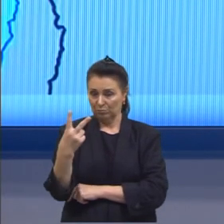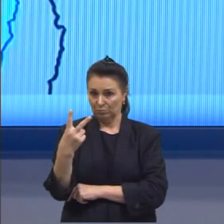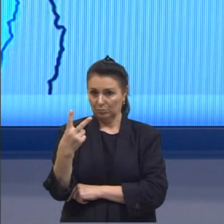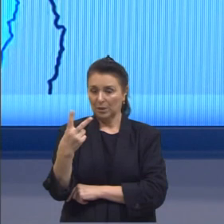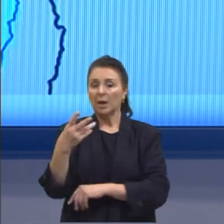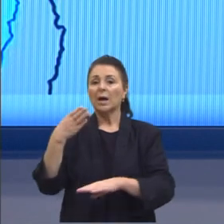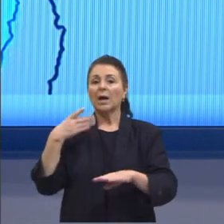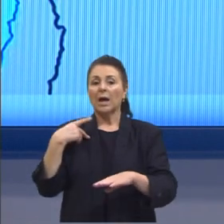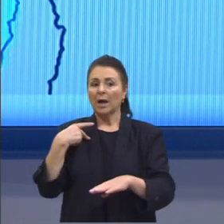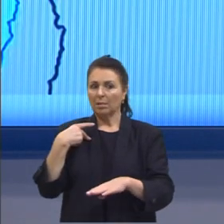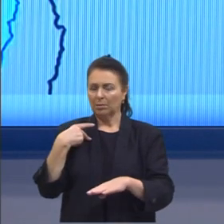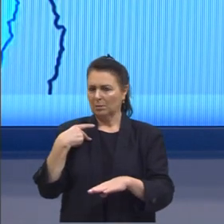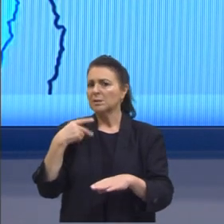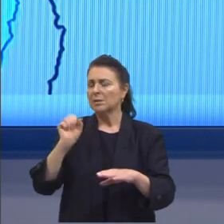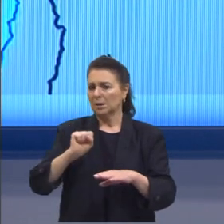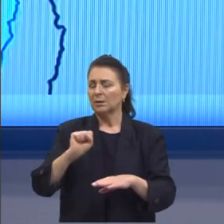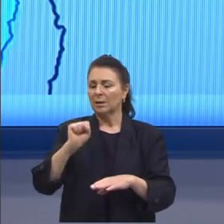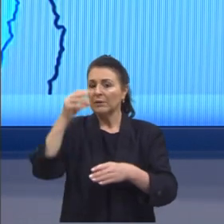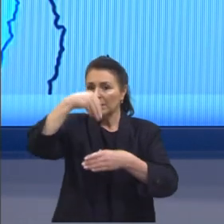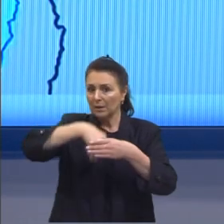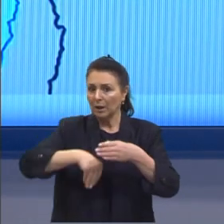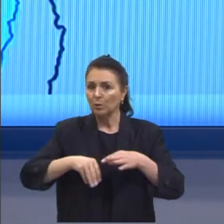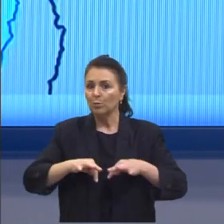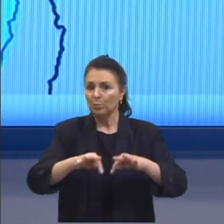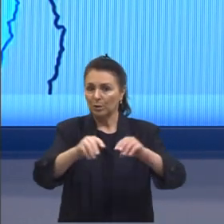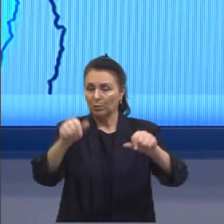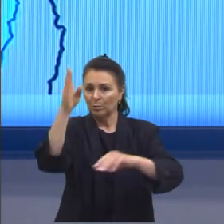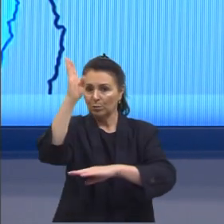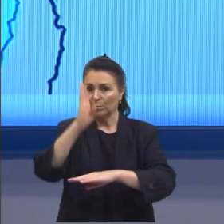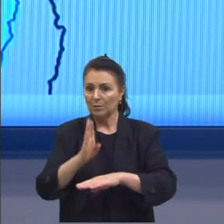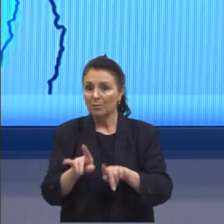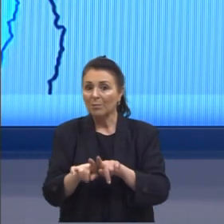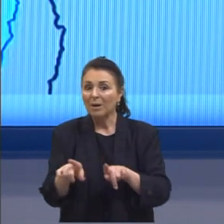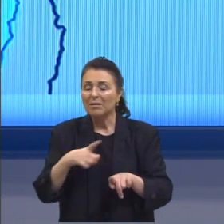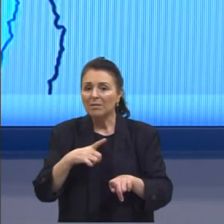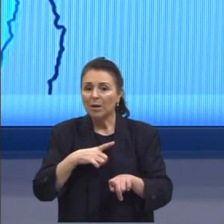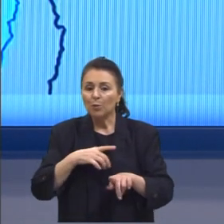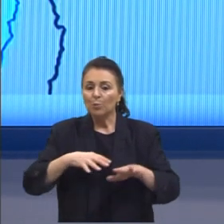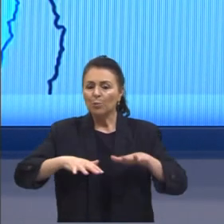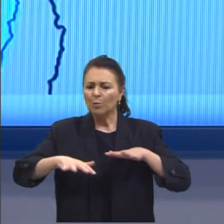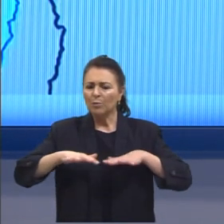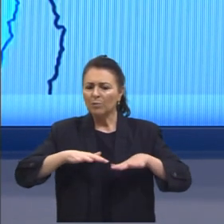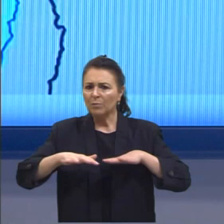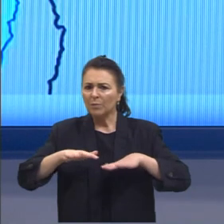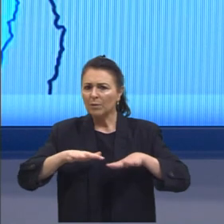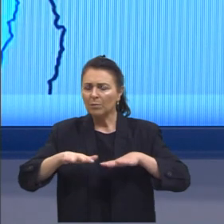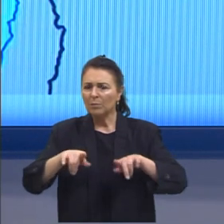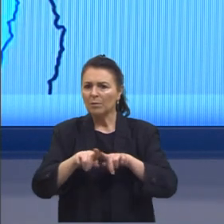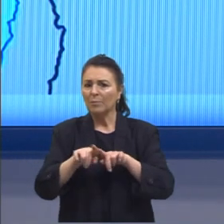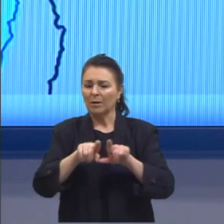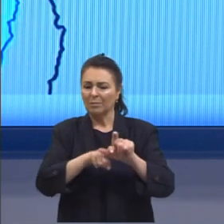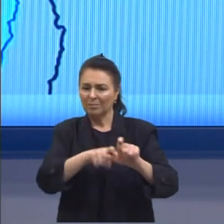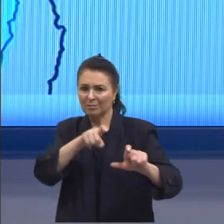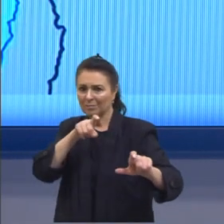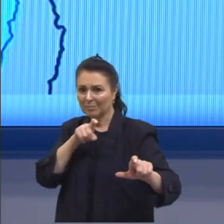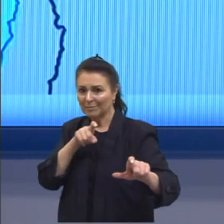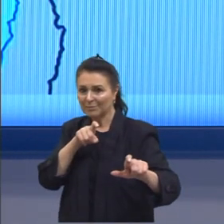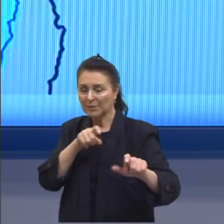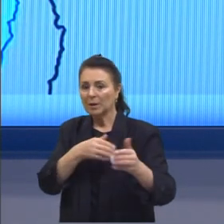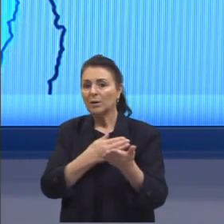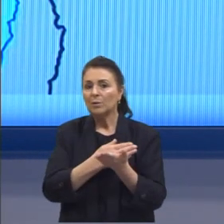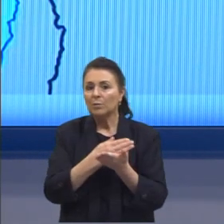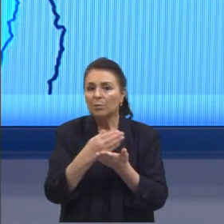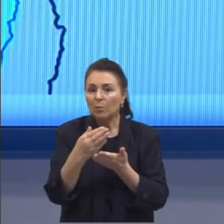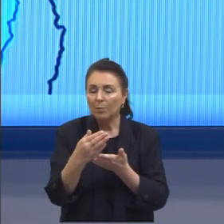fazia parte o território brasileiro mas ela vai começar o seu movimento de independência e no início ela vai estar sendo